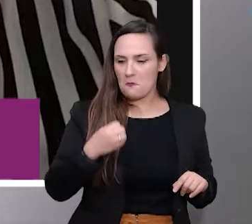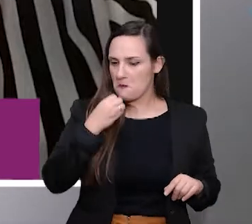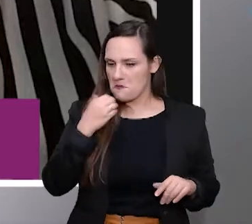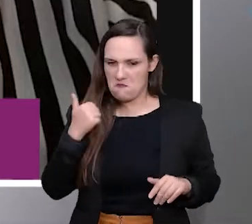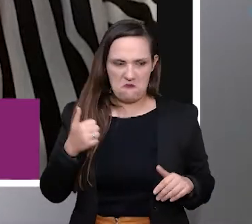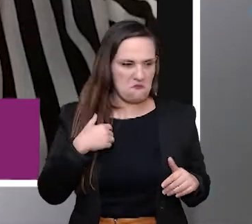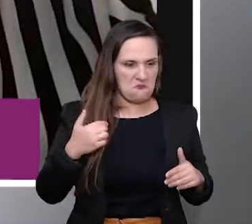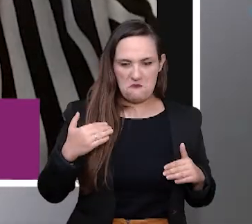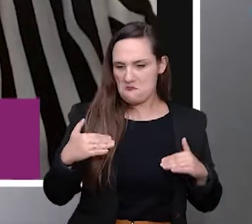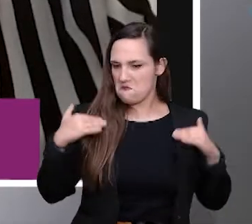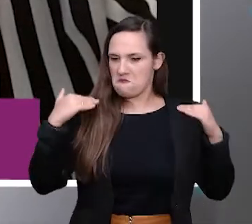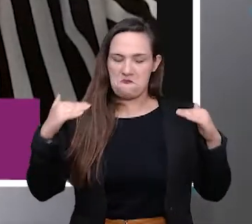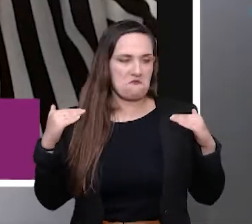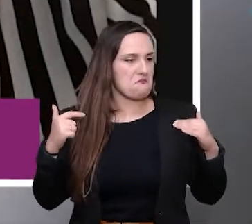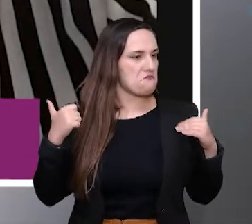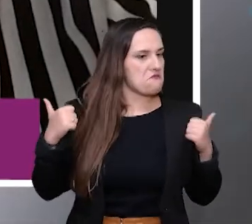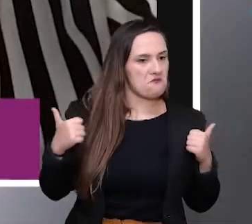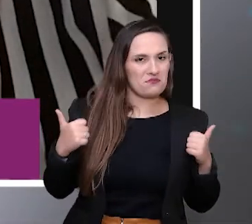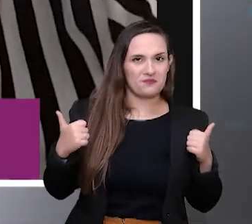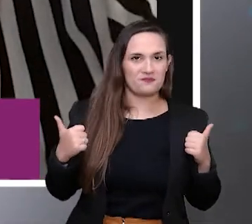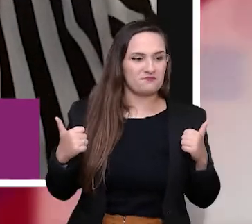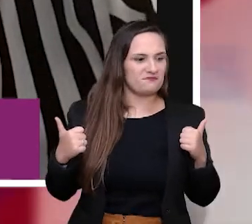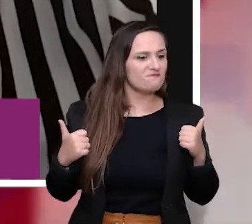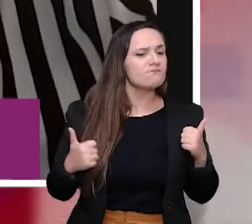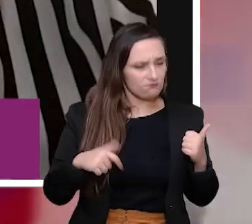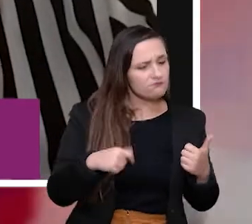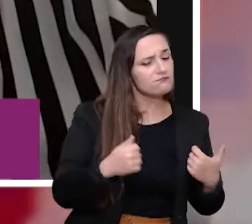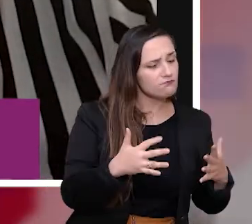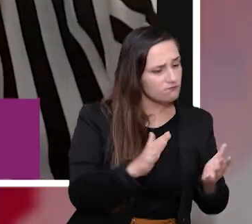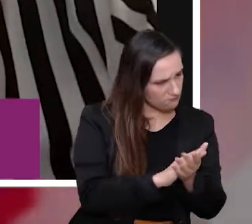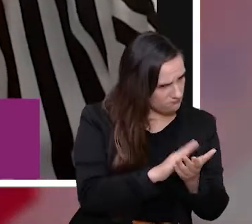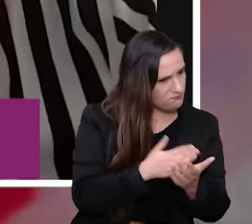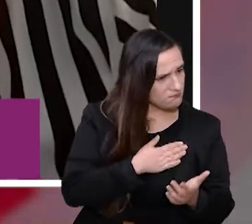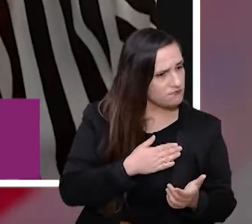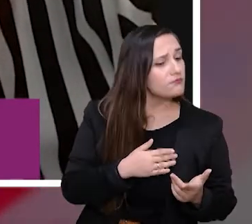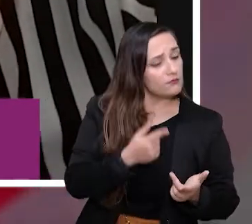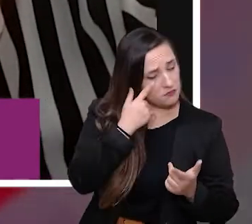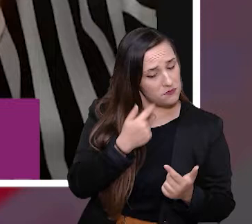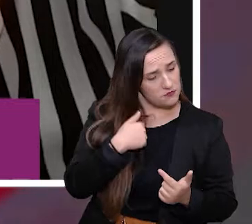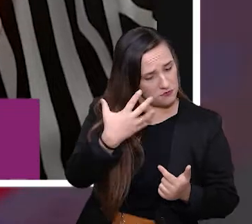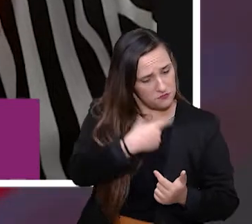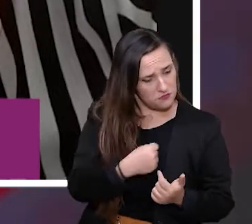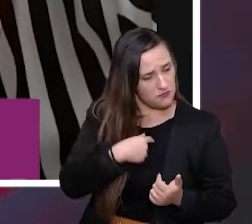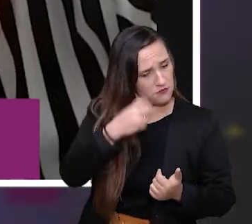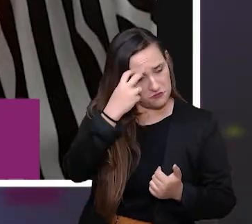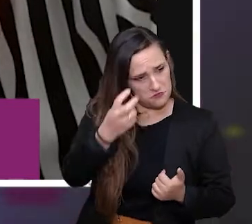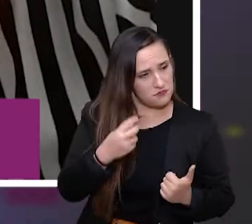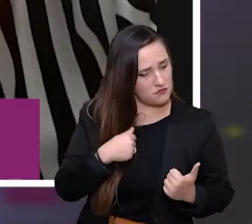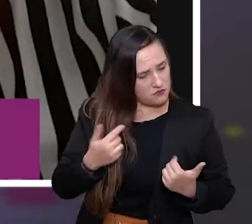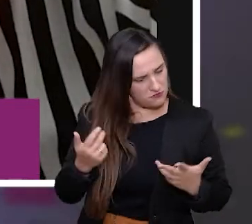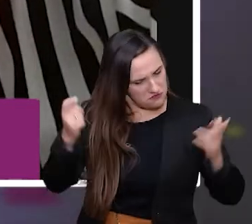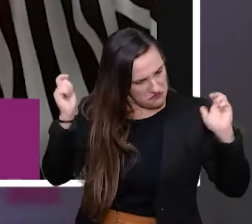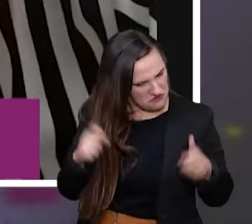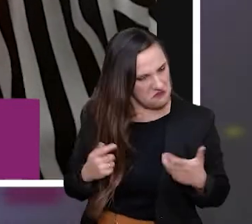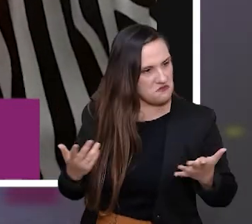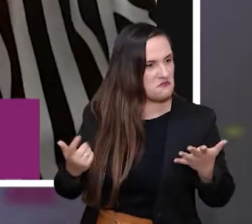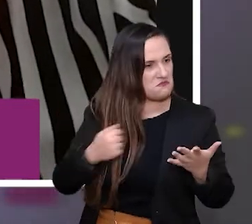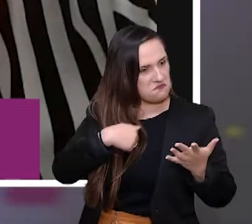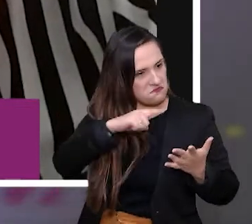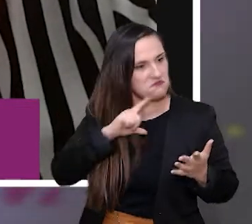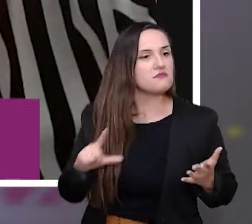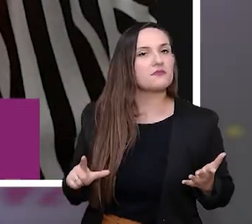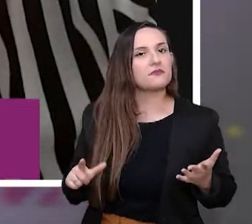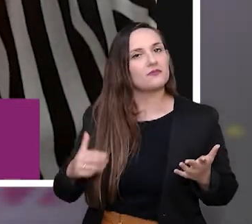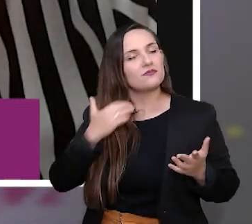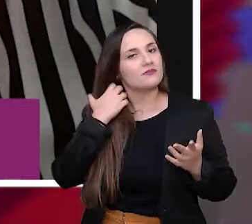de superioridade, mais ela precisa que os outros fiquem elogiando e confirmando a sua beleza, a sua inteligência, a característica